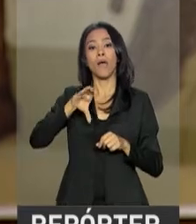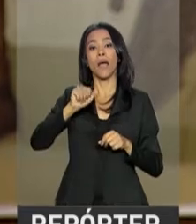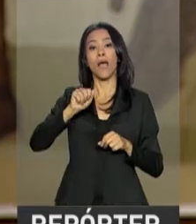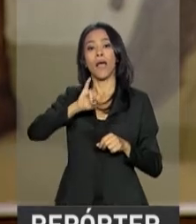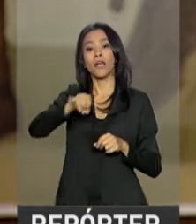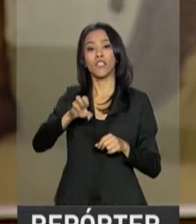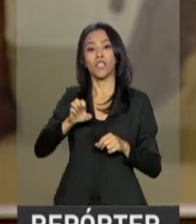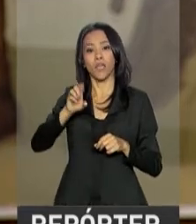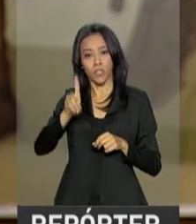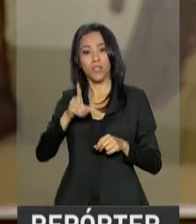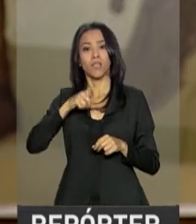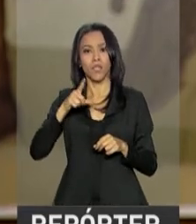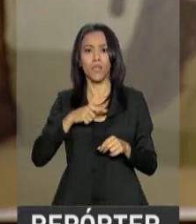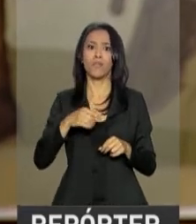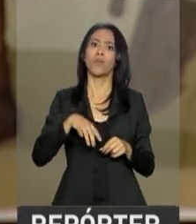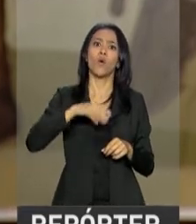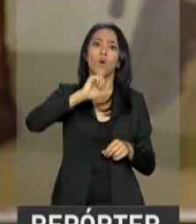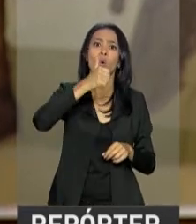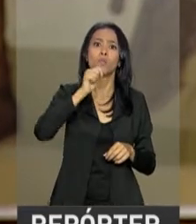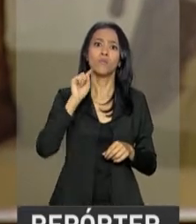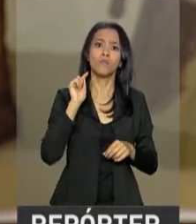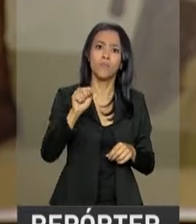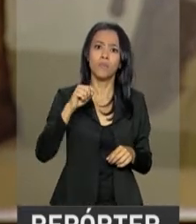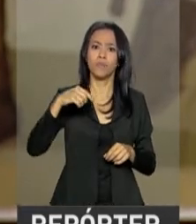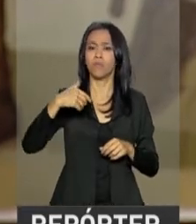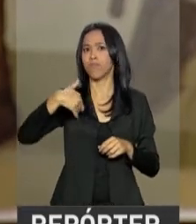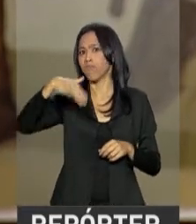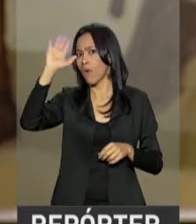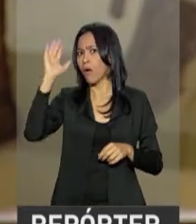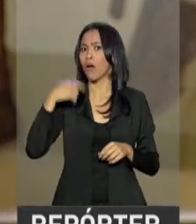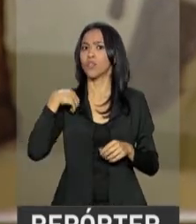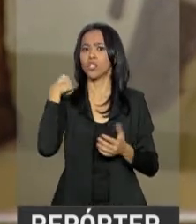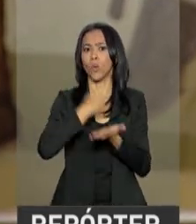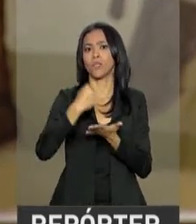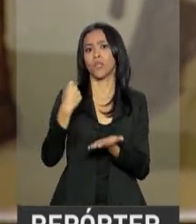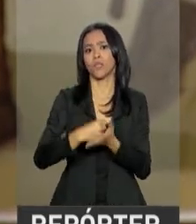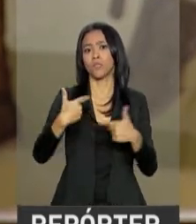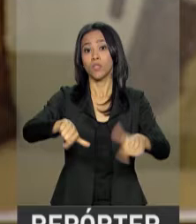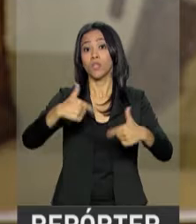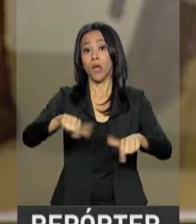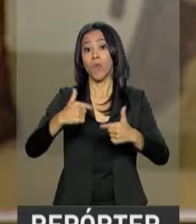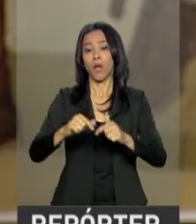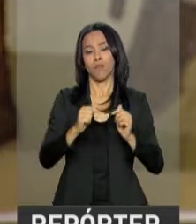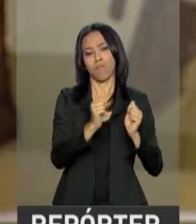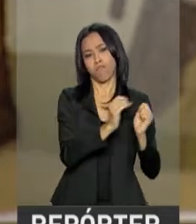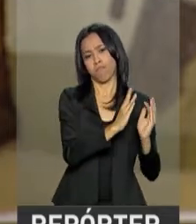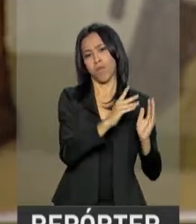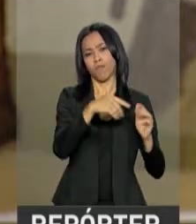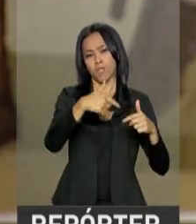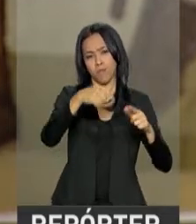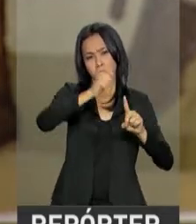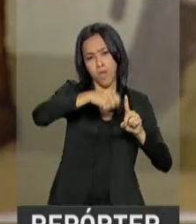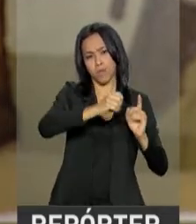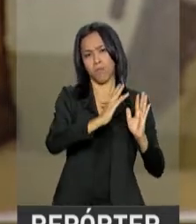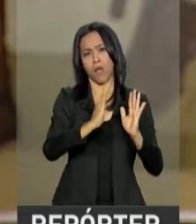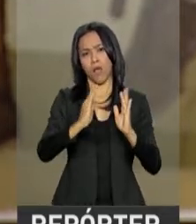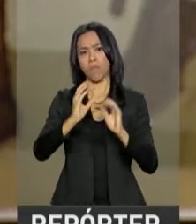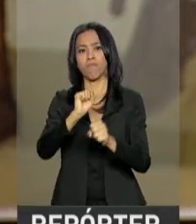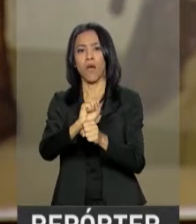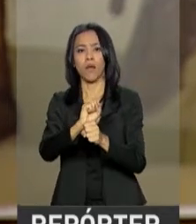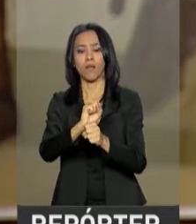4523 admissões para trabalho intermitente com um saldo positivo de três mil e 600 empregos